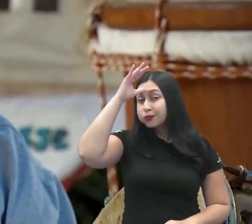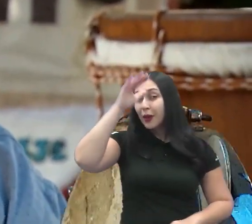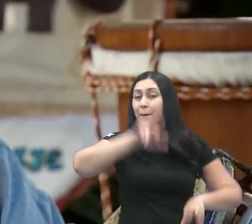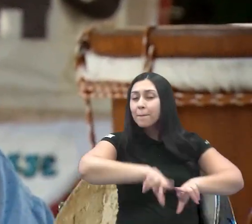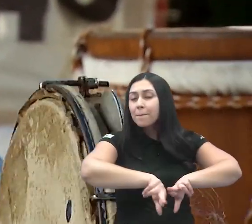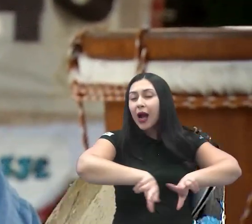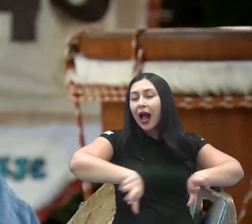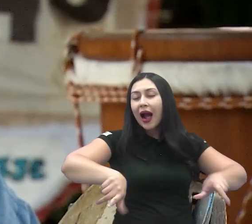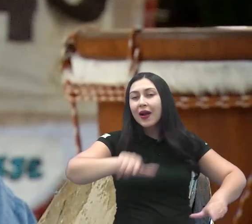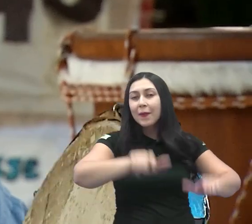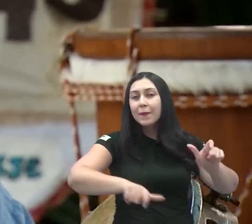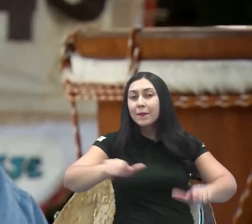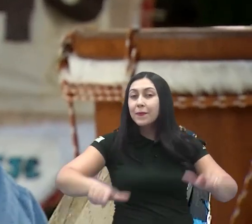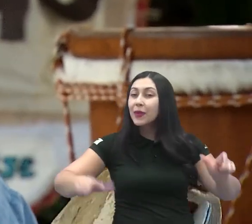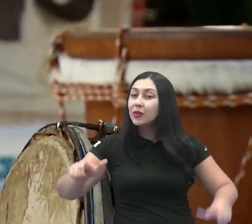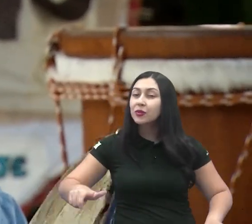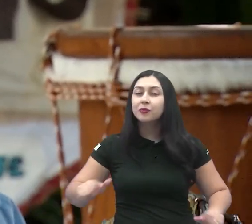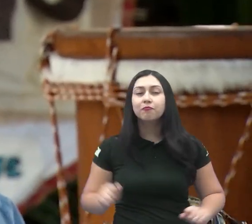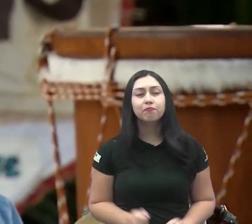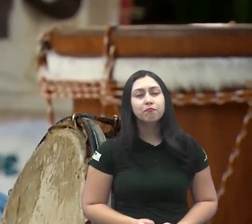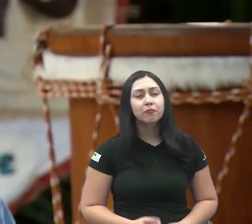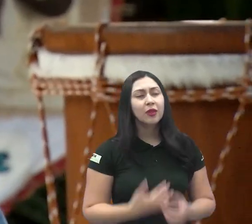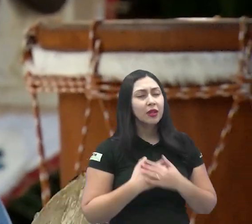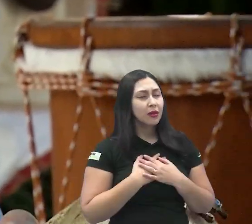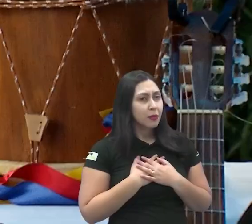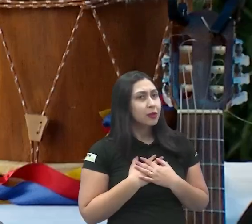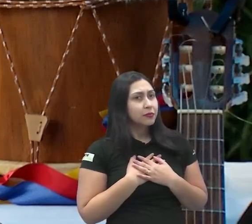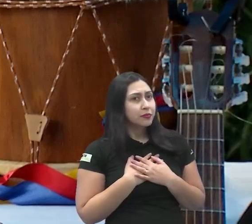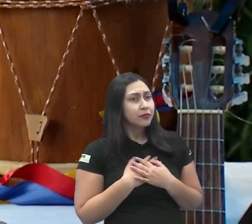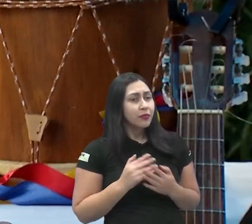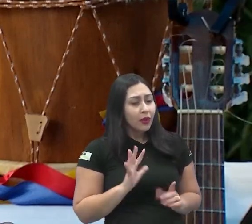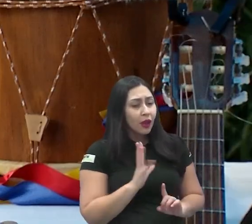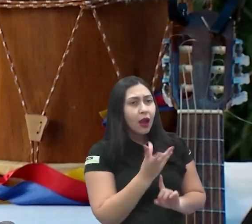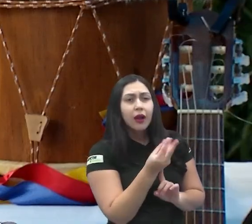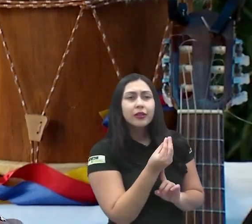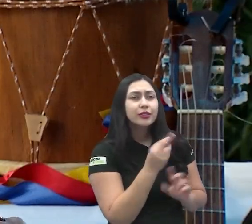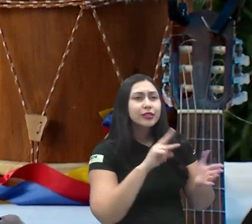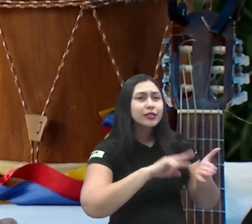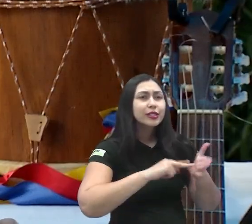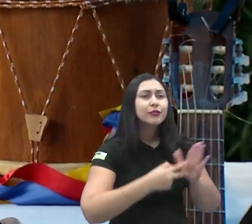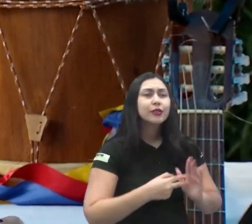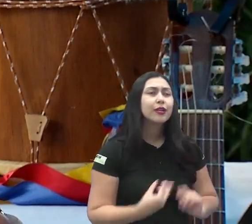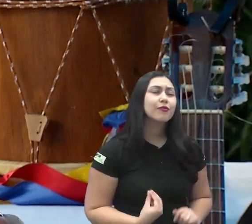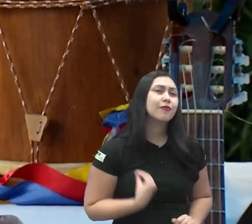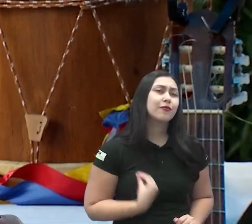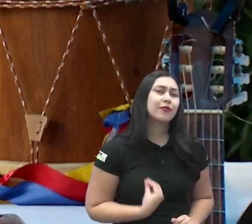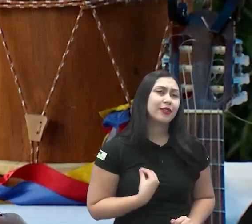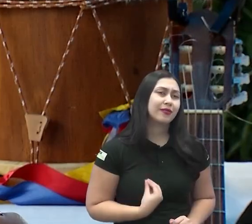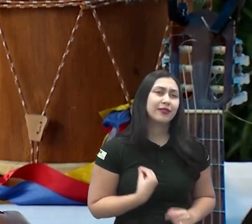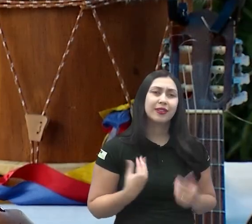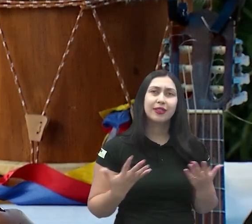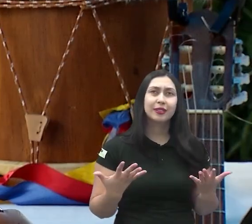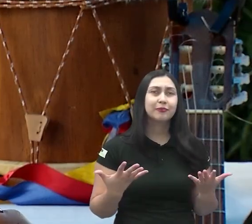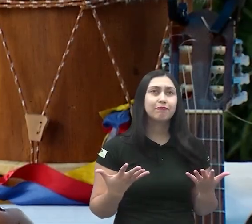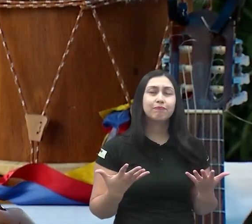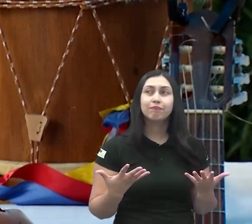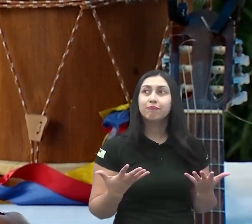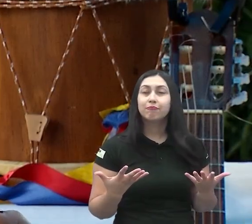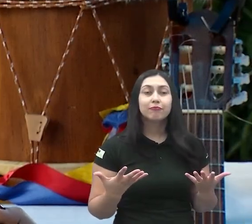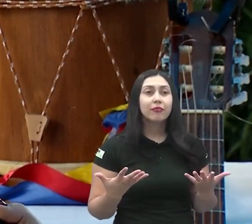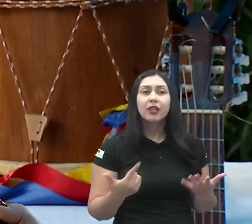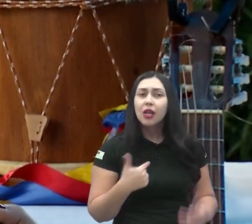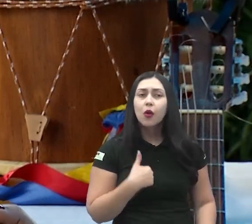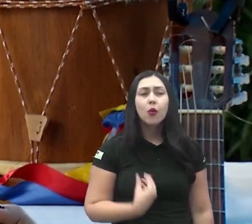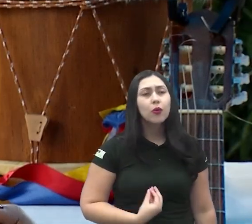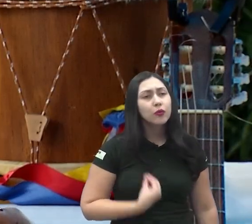e conhecimento para diferentes públicos. A arte, para mim, é vida, não tem como outra